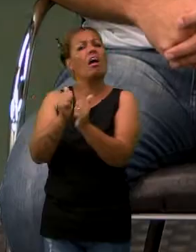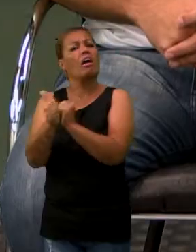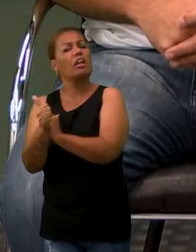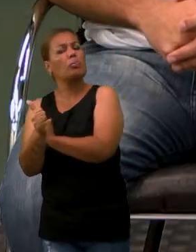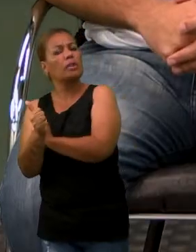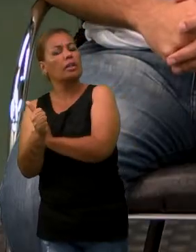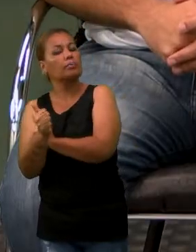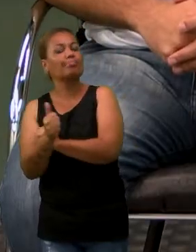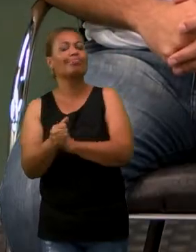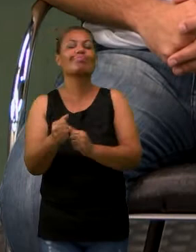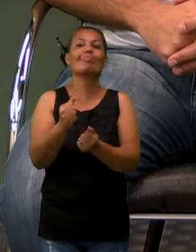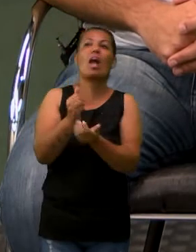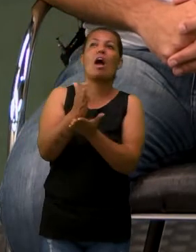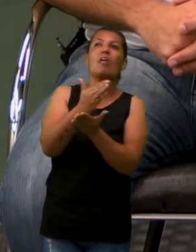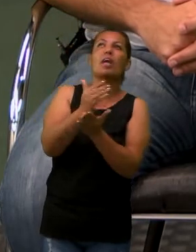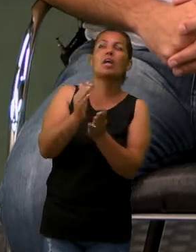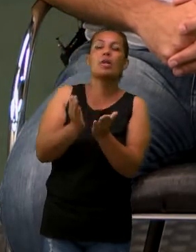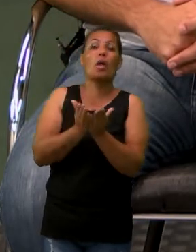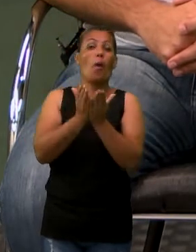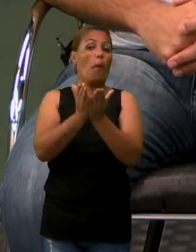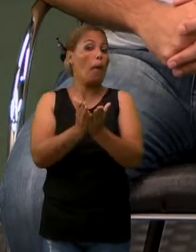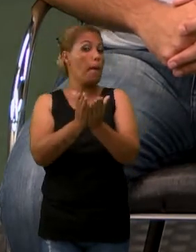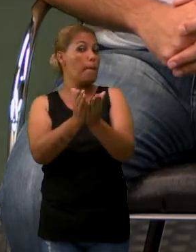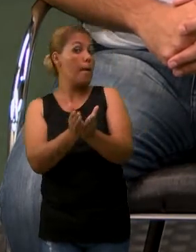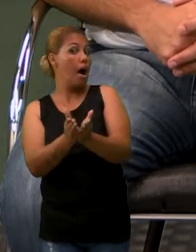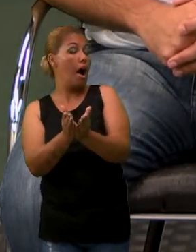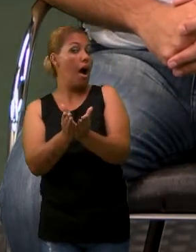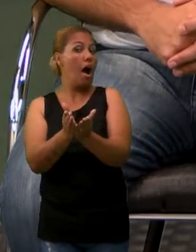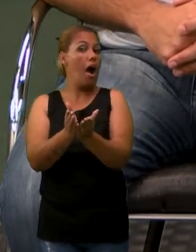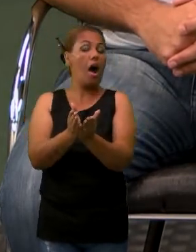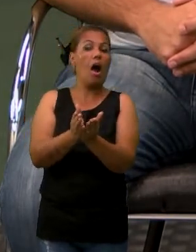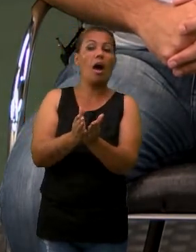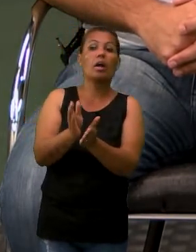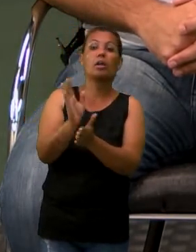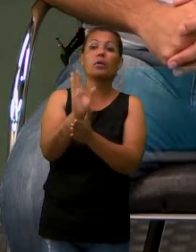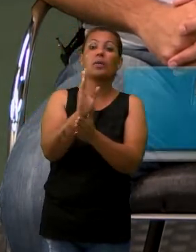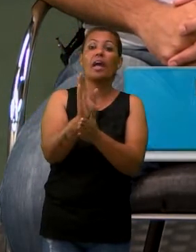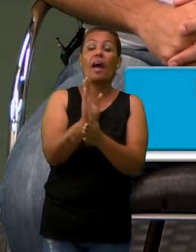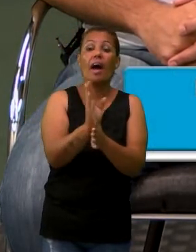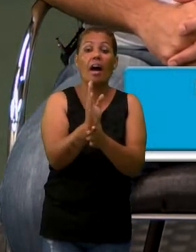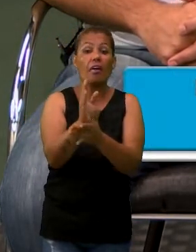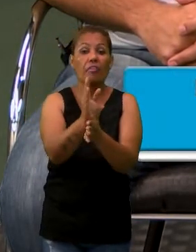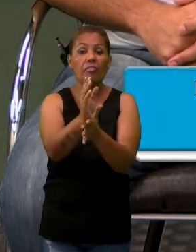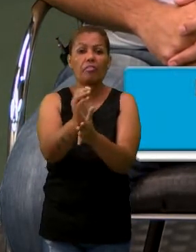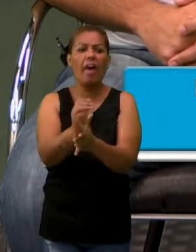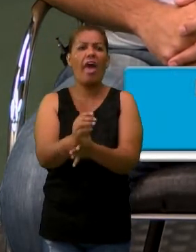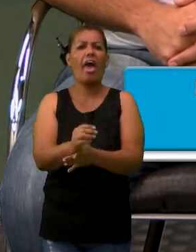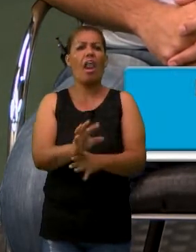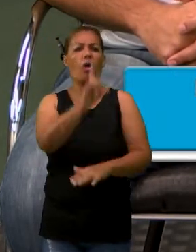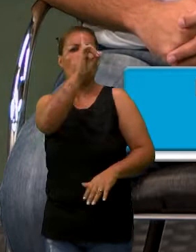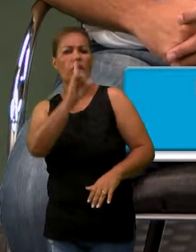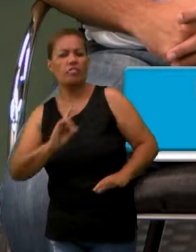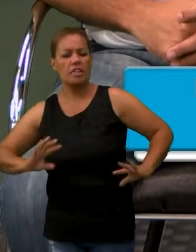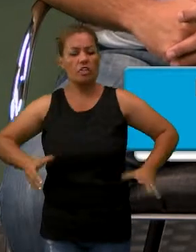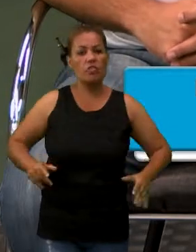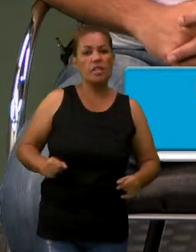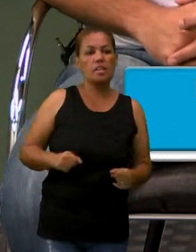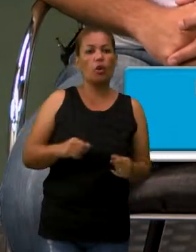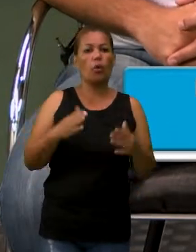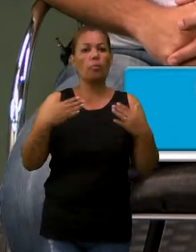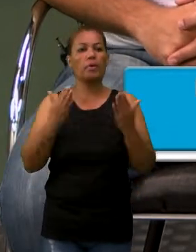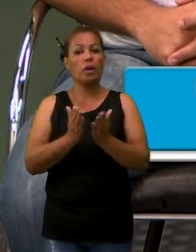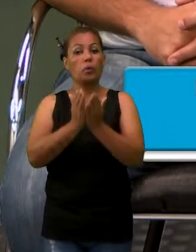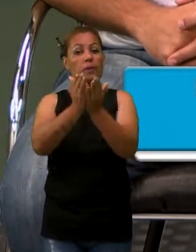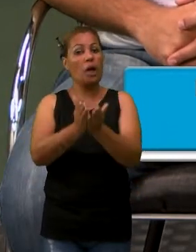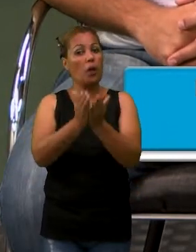vela adaptada é é um esporte que propiciam ao deficiente físico poder veleja usar um